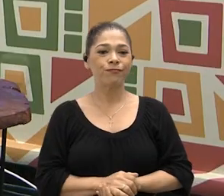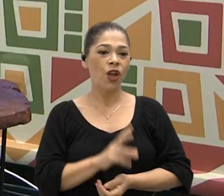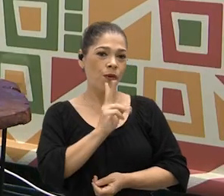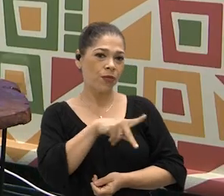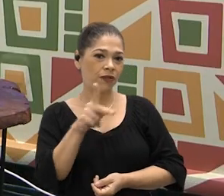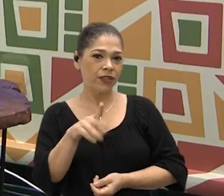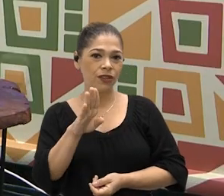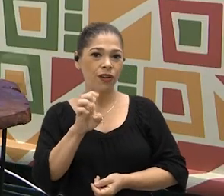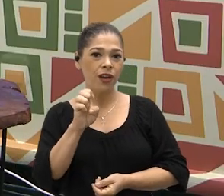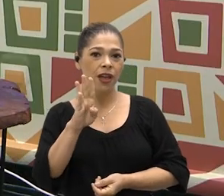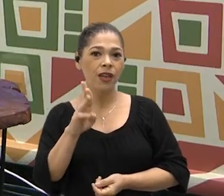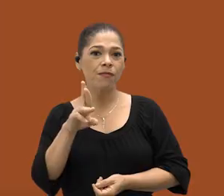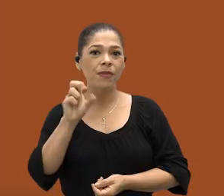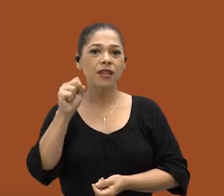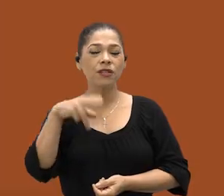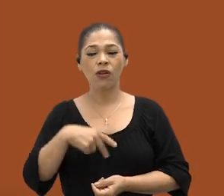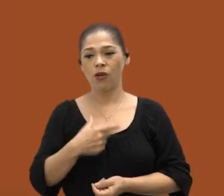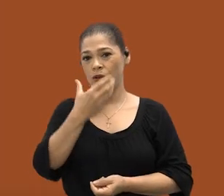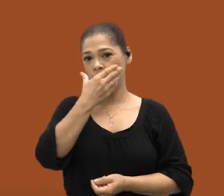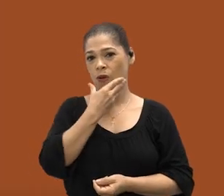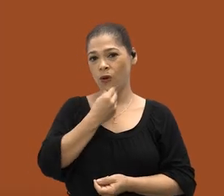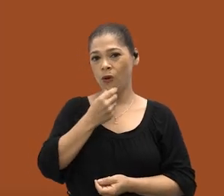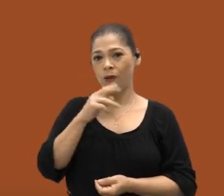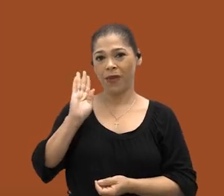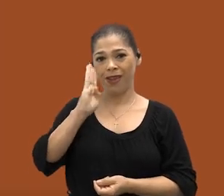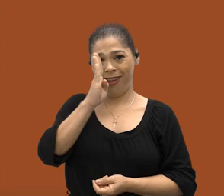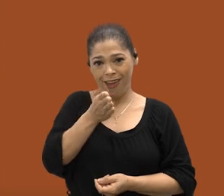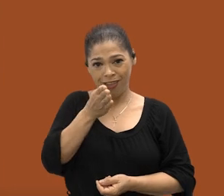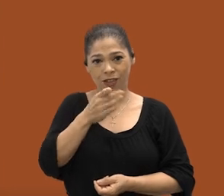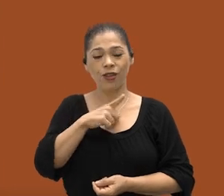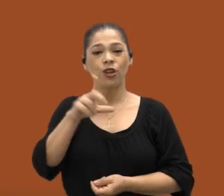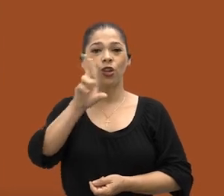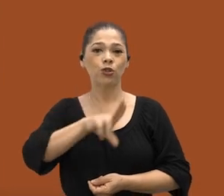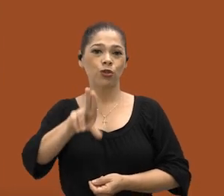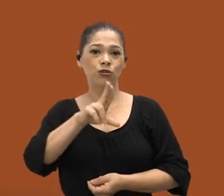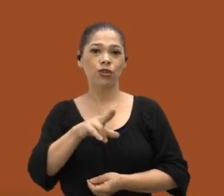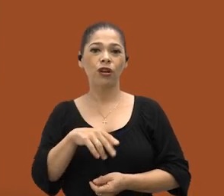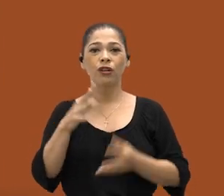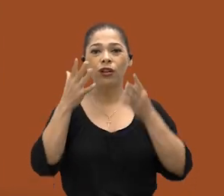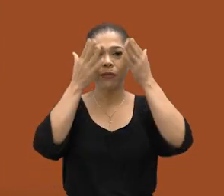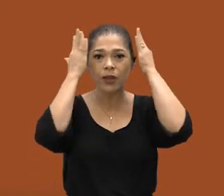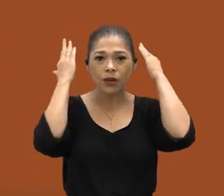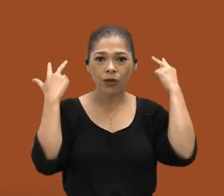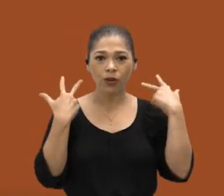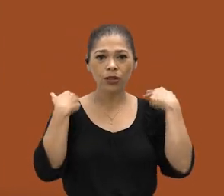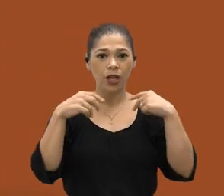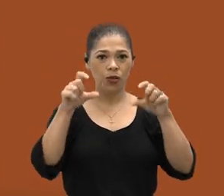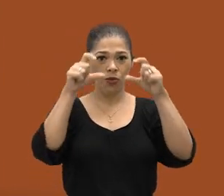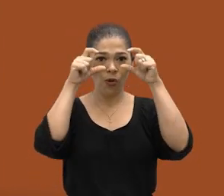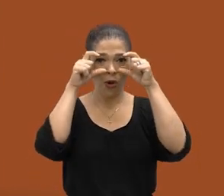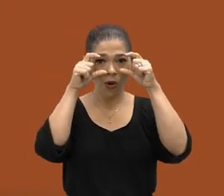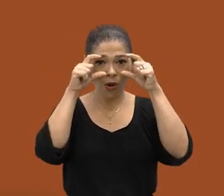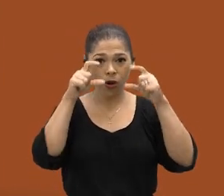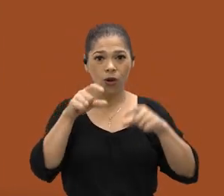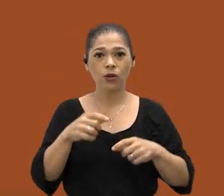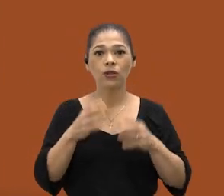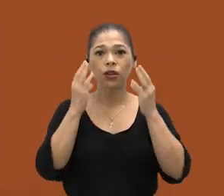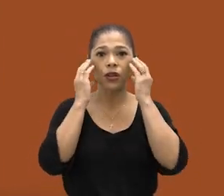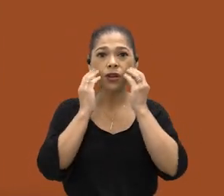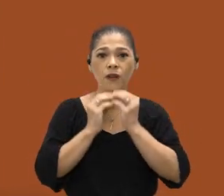Professor Emerson eu sou um homem né então estou usando cabelos curtos no momento